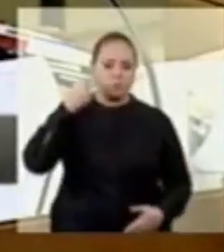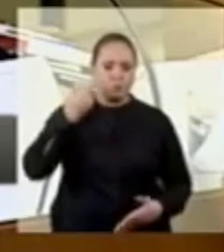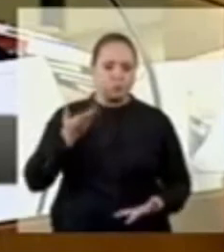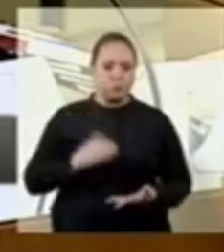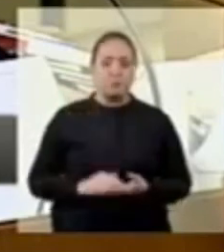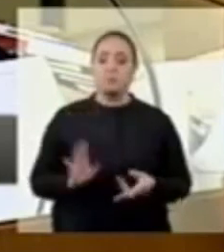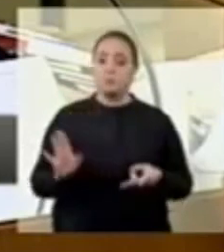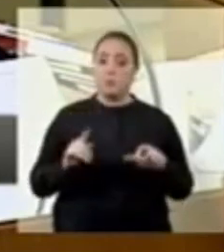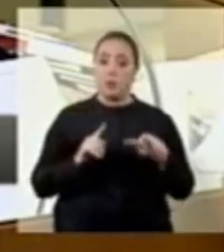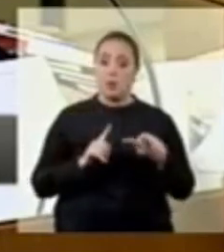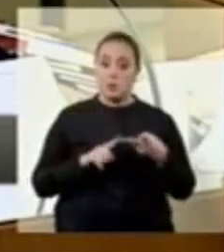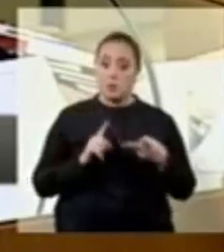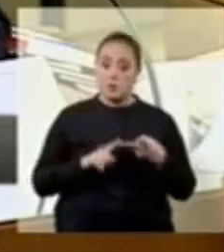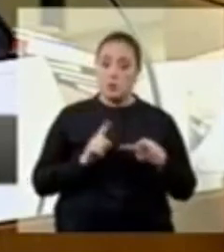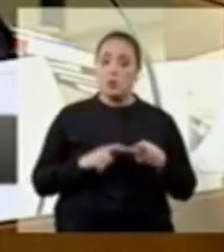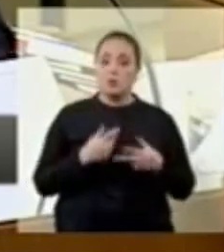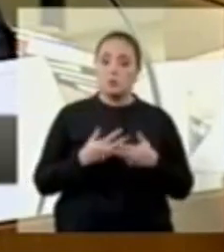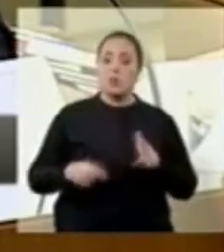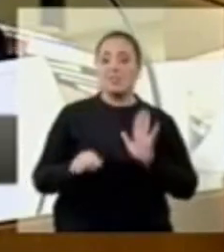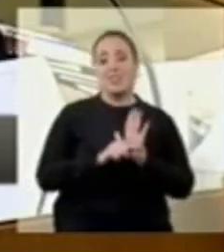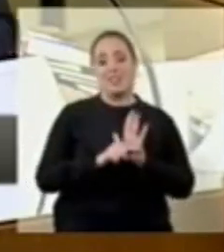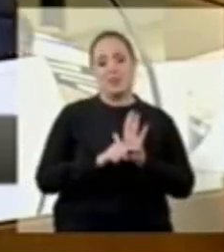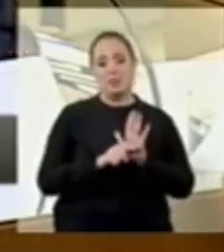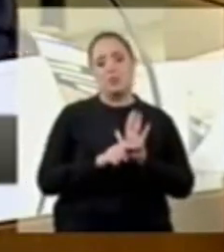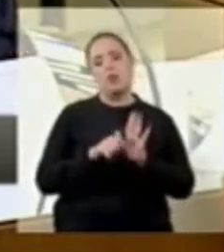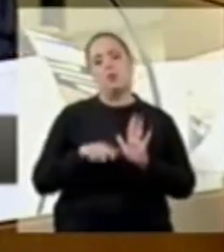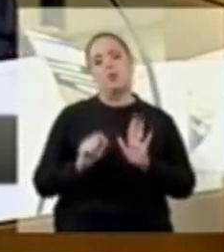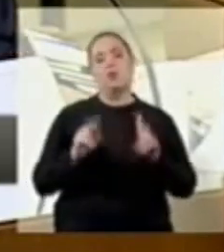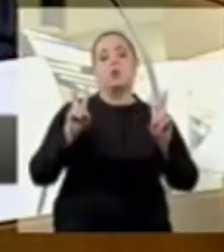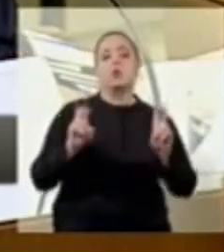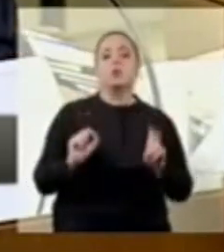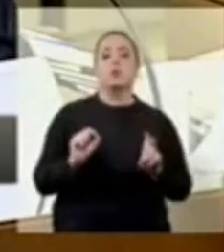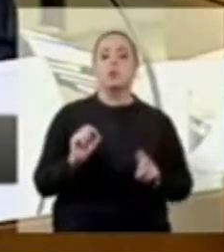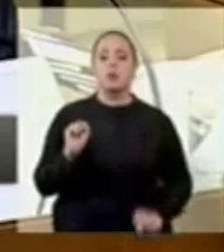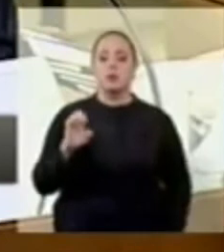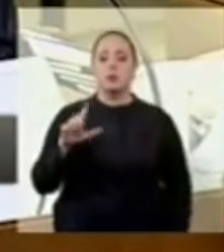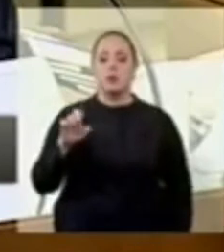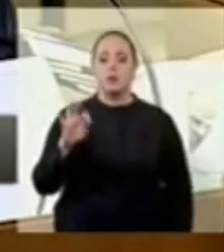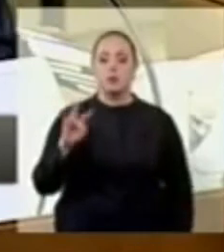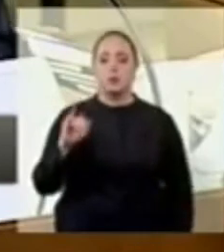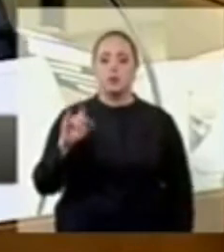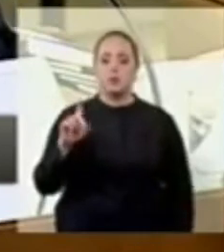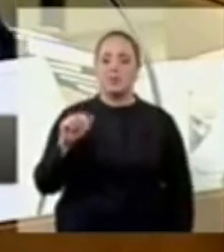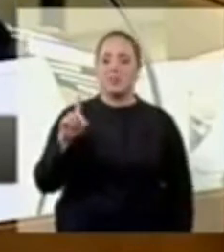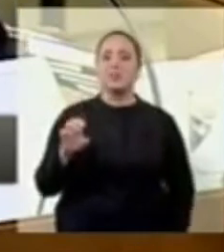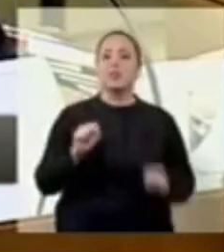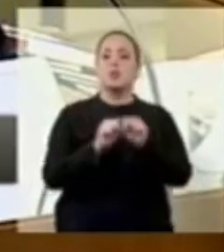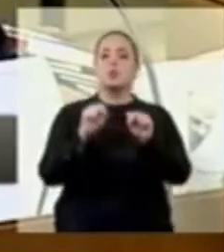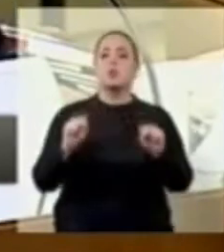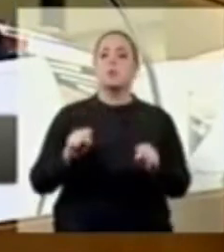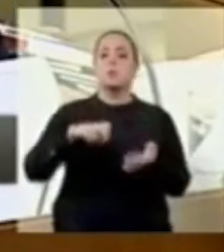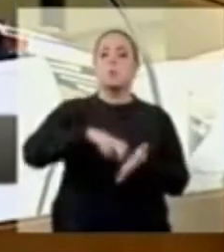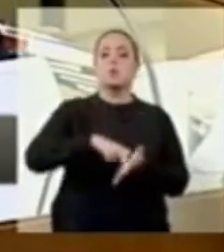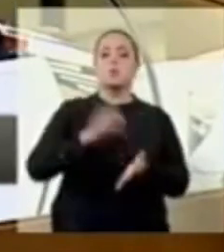segundo impacto extrema mente negativo foi sobre a seletividade do sistema político brasileiro